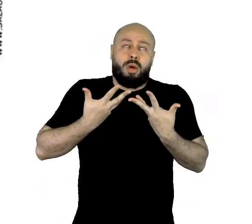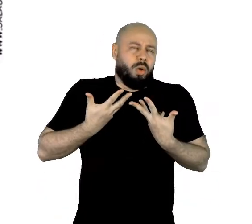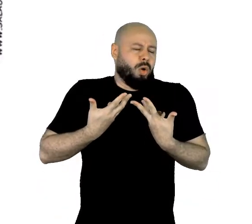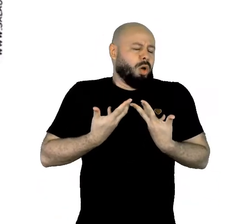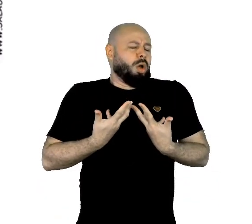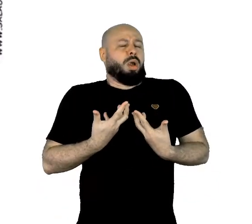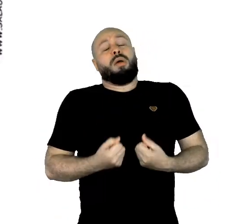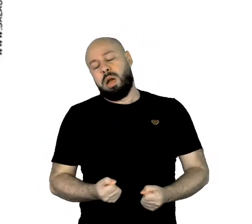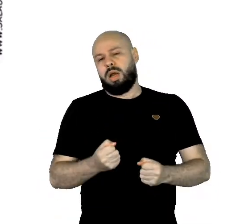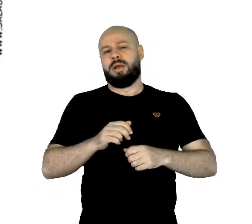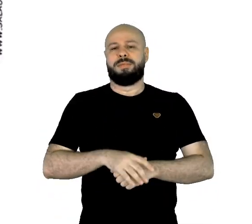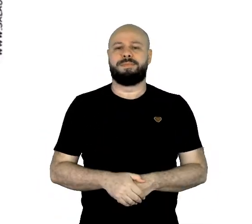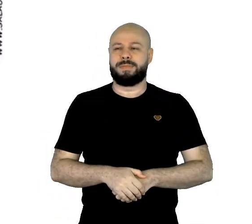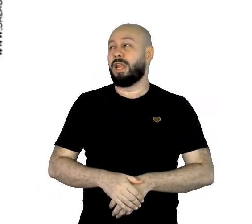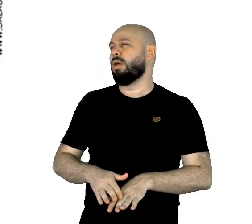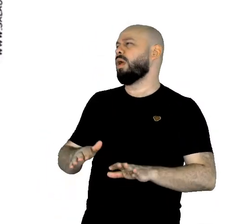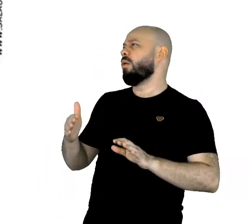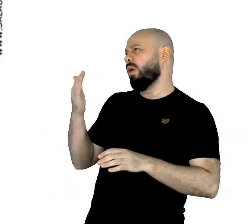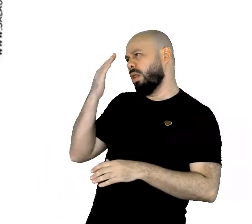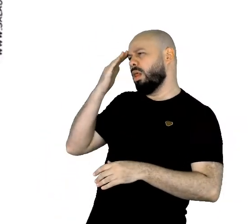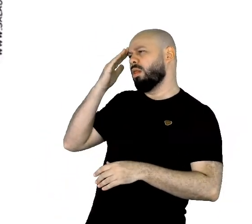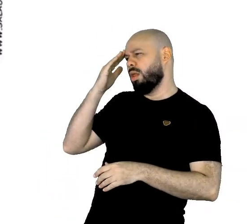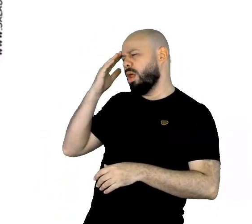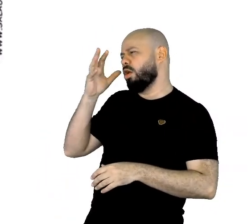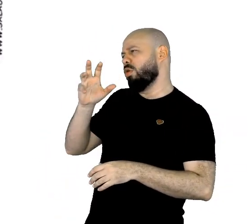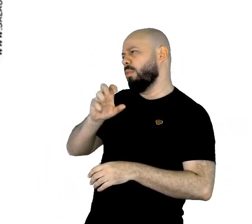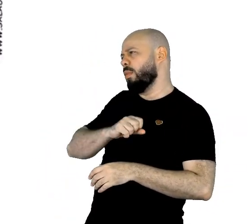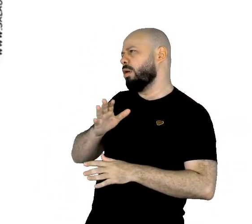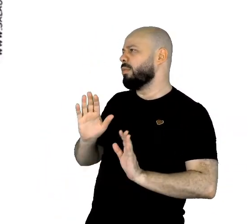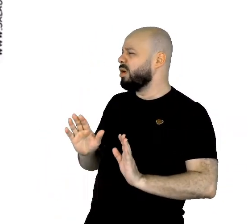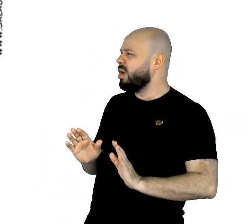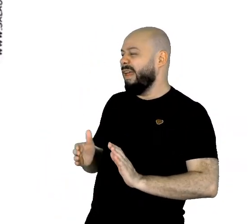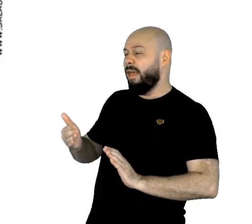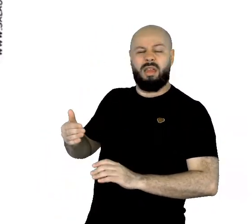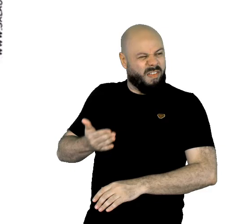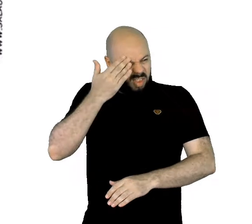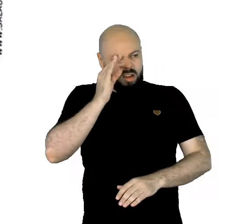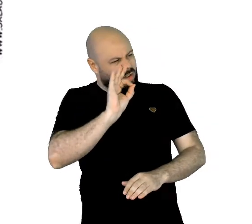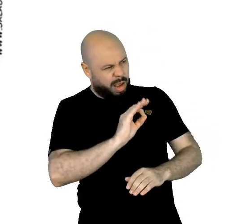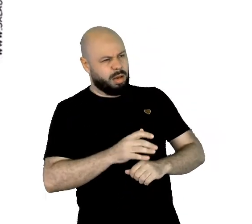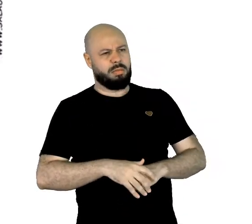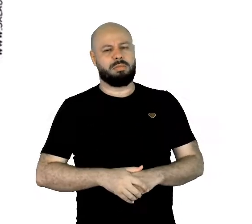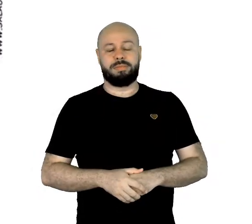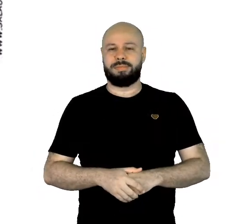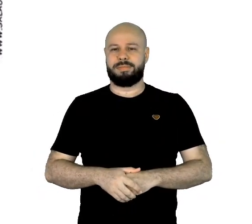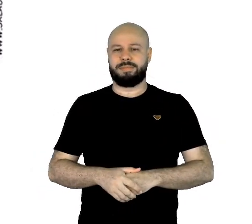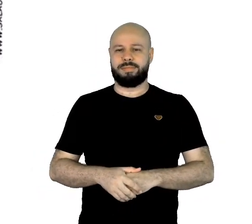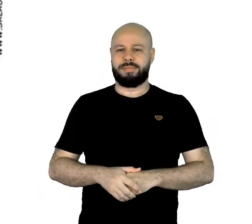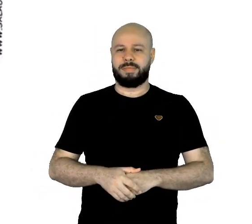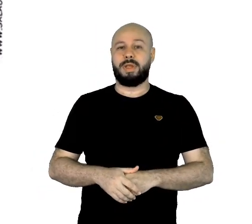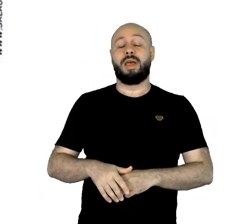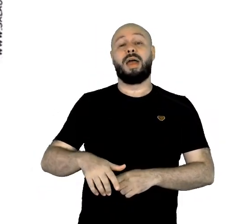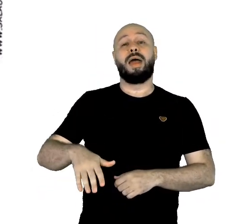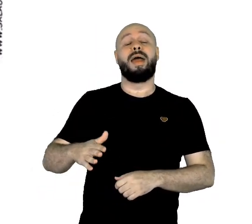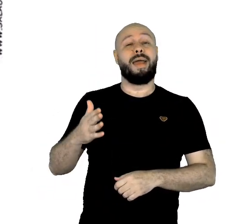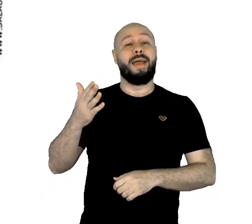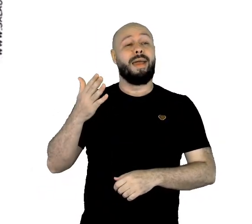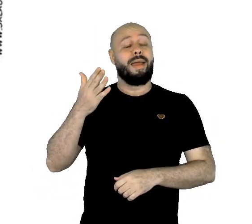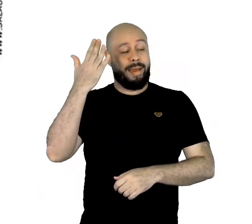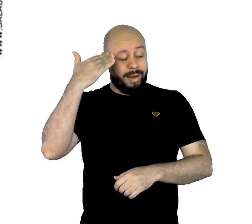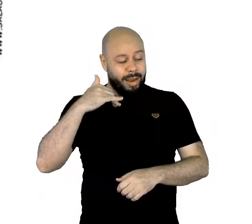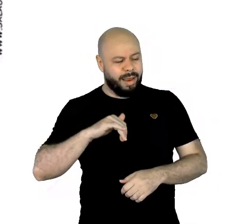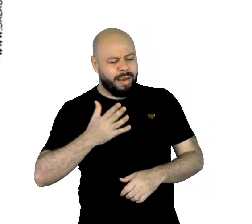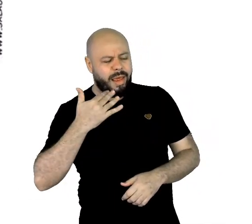esgotada. Eu entendo, querida. Não entende nada. Crianças, está na hora de